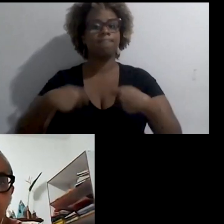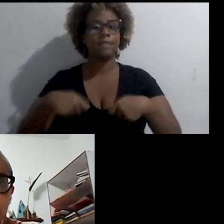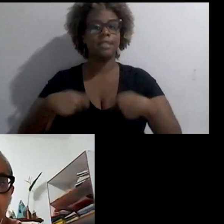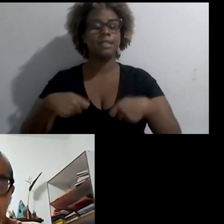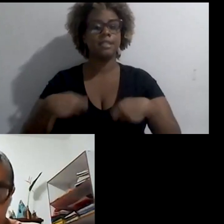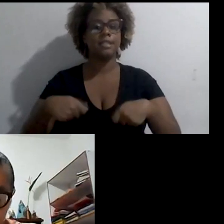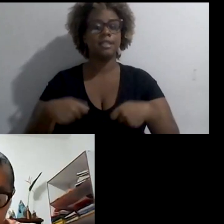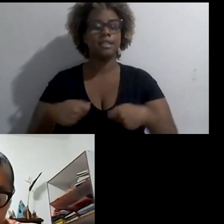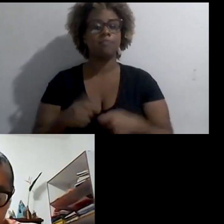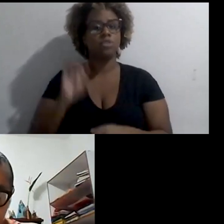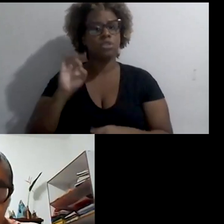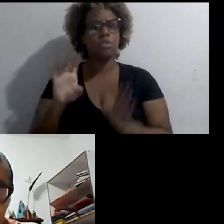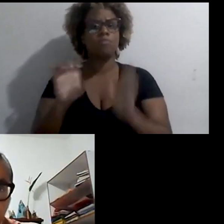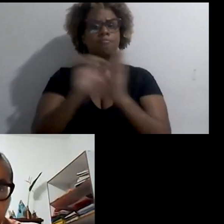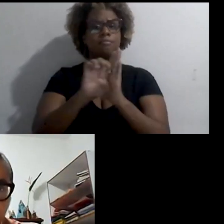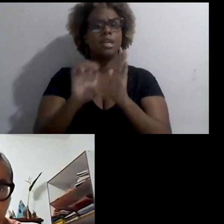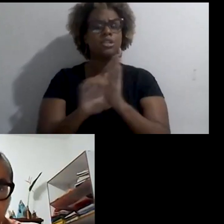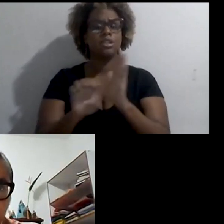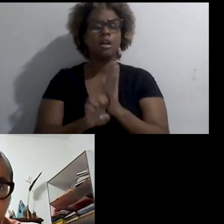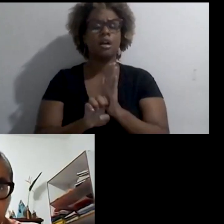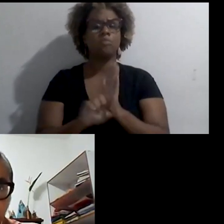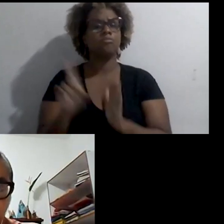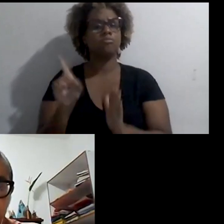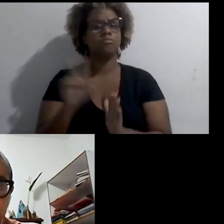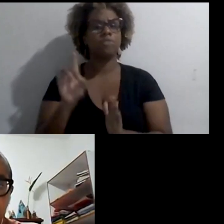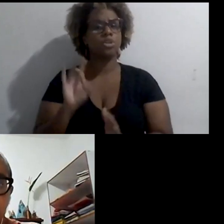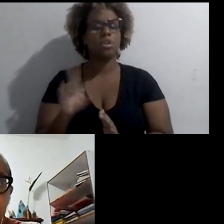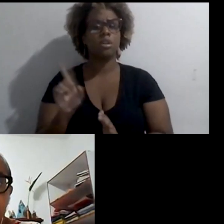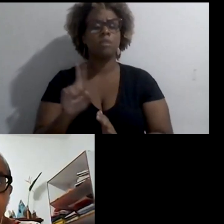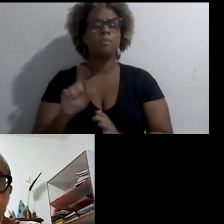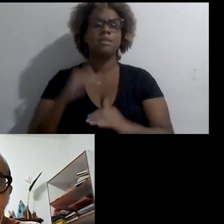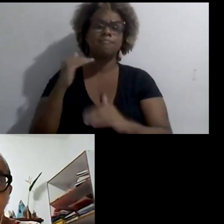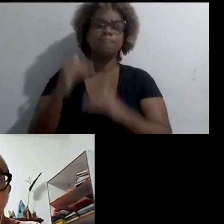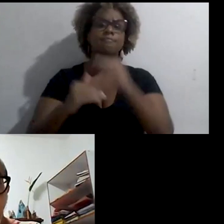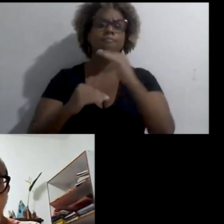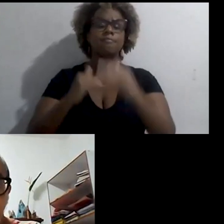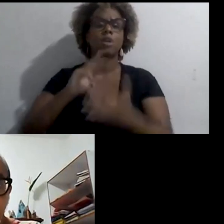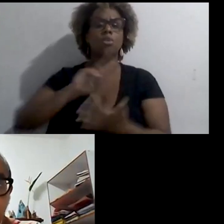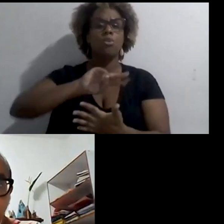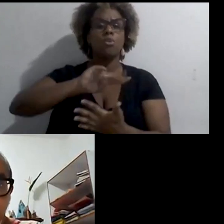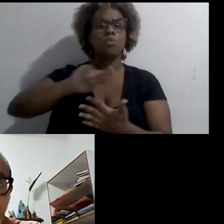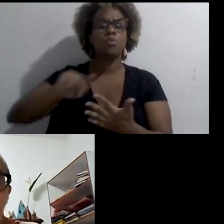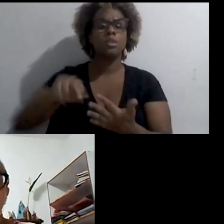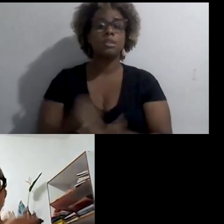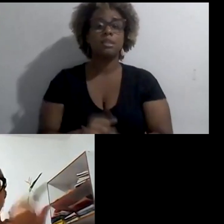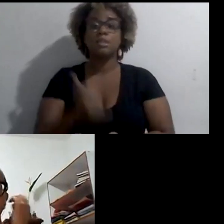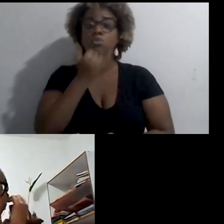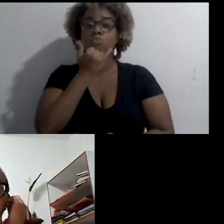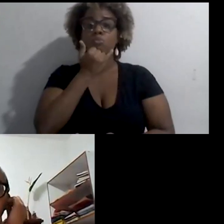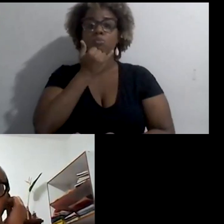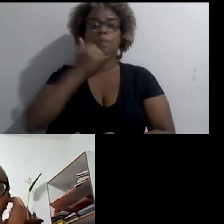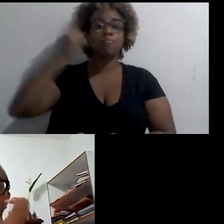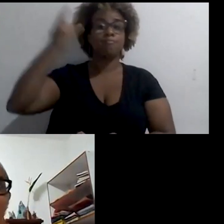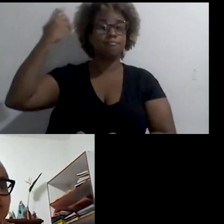só editais, mas como ações de projetos estruturantes, né. Me desculpe, eu não fiz minha autodescrição porque eu não estava